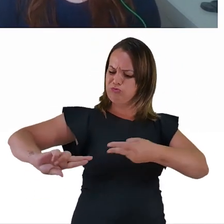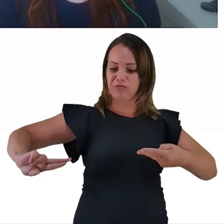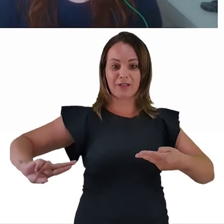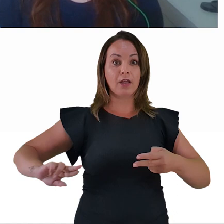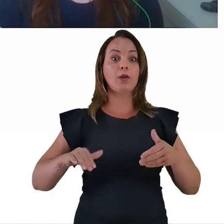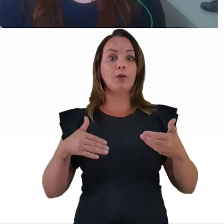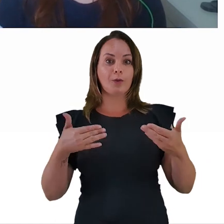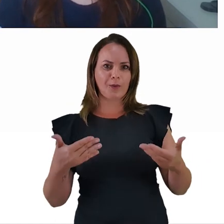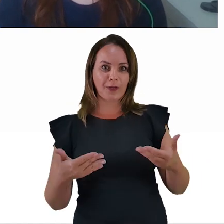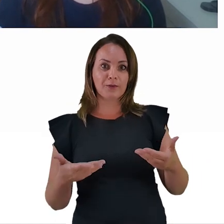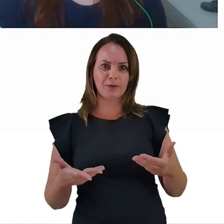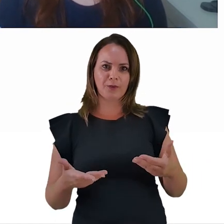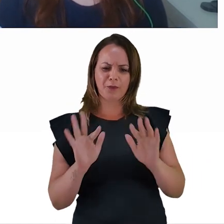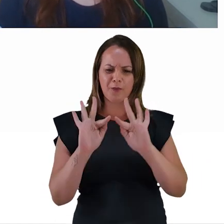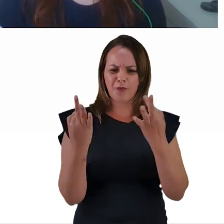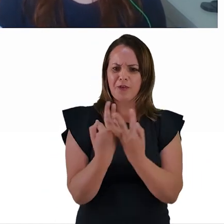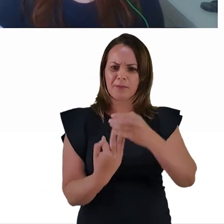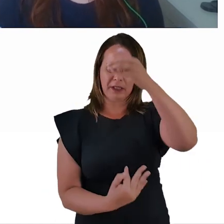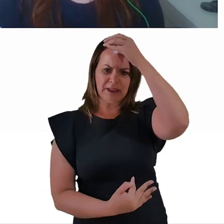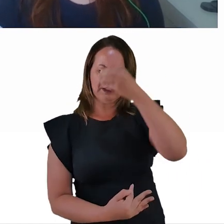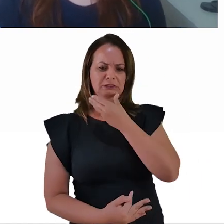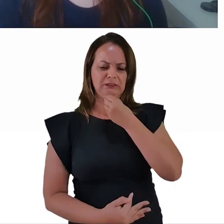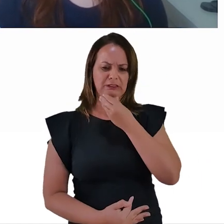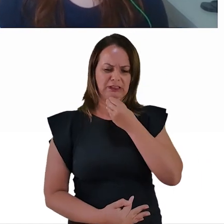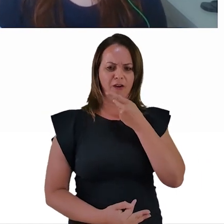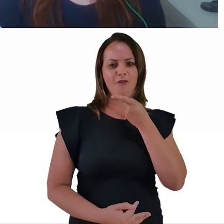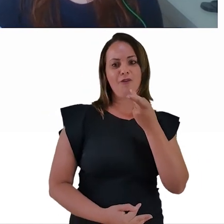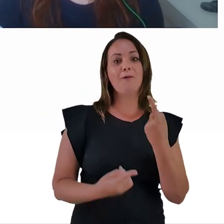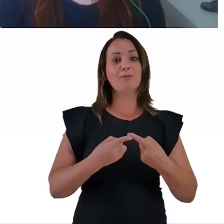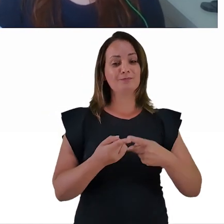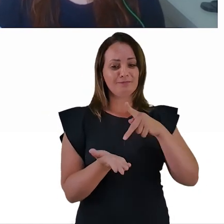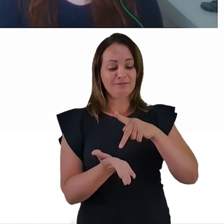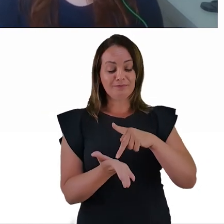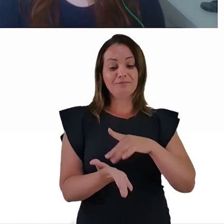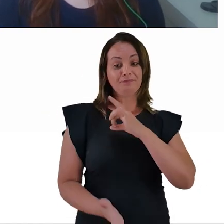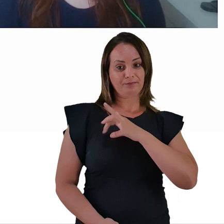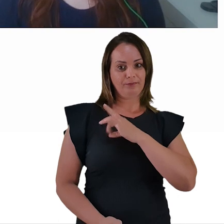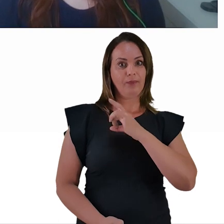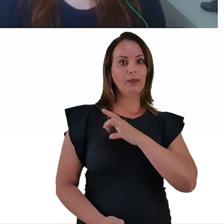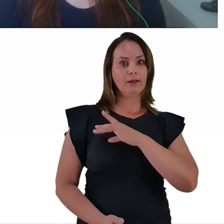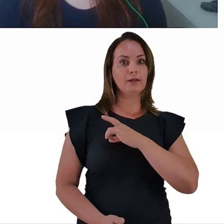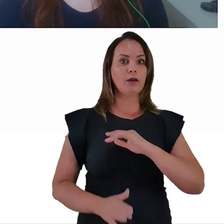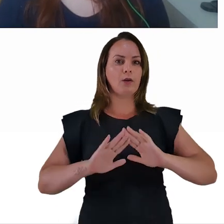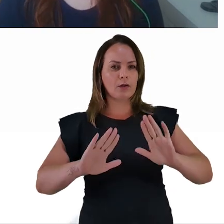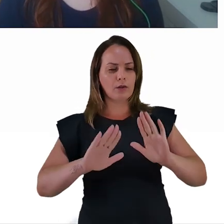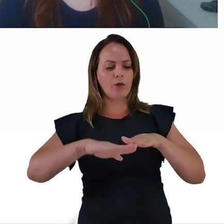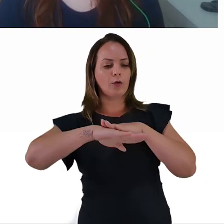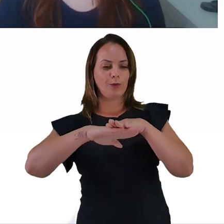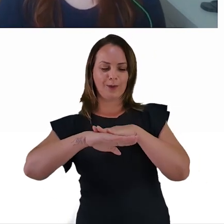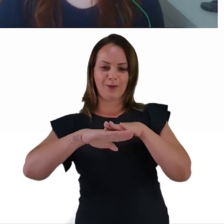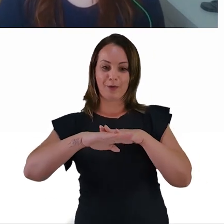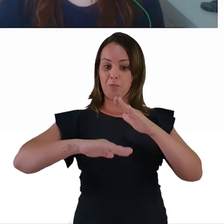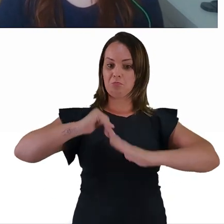tio diz isso, é porque o tio provavelmente está com medo, né? Então diz, ah, tio, conversa com uma cientista, porque ela me disse que não muda, fique tranquilo. E